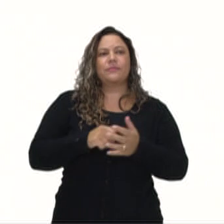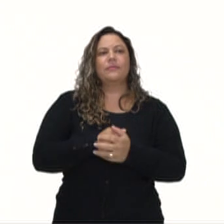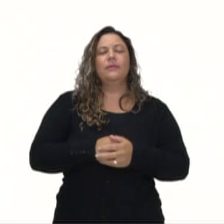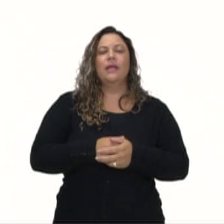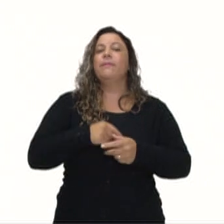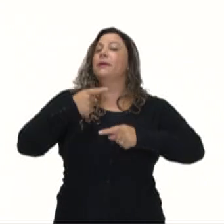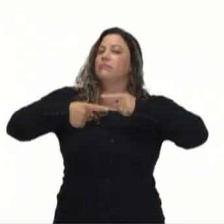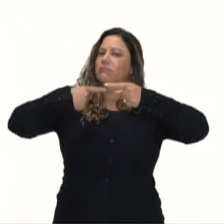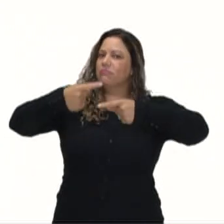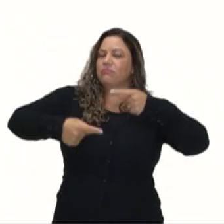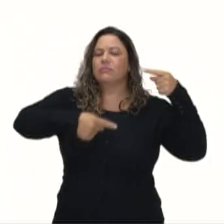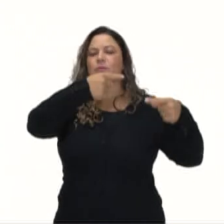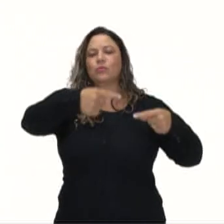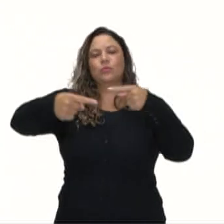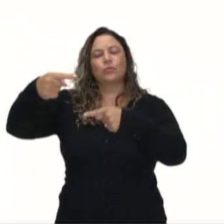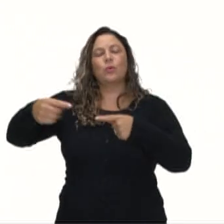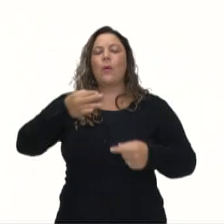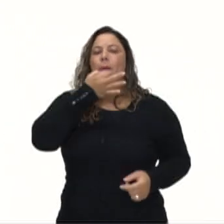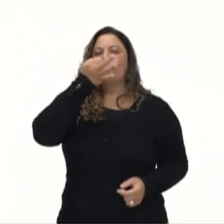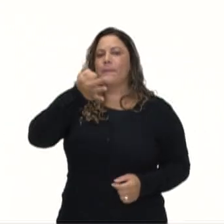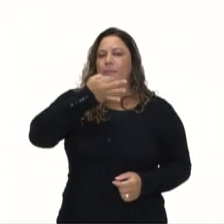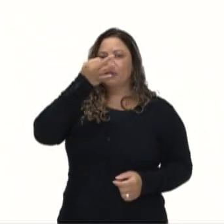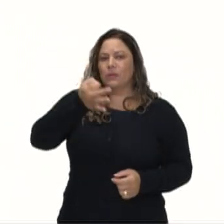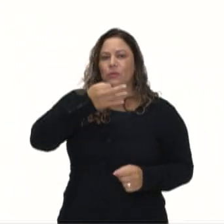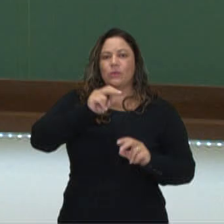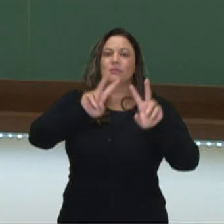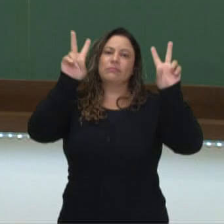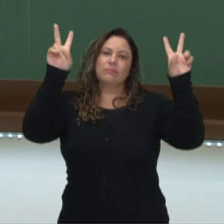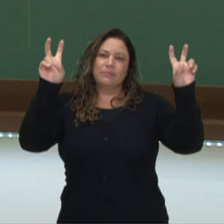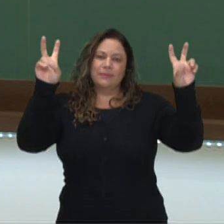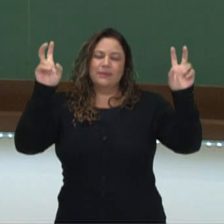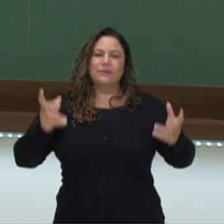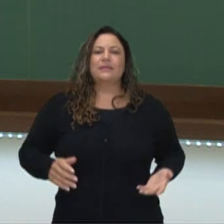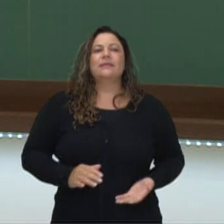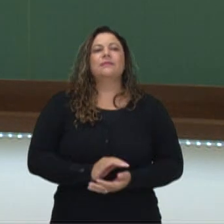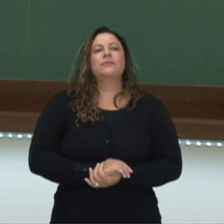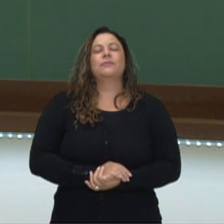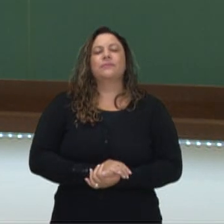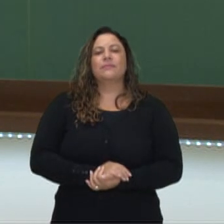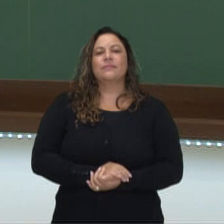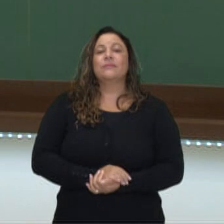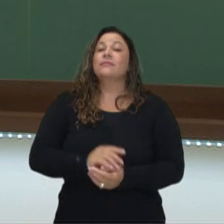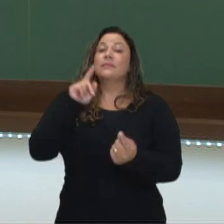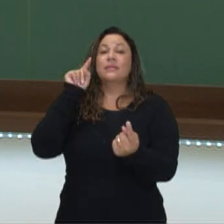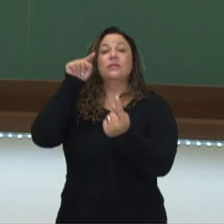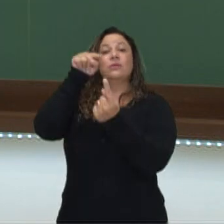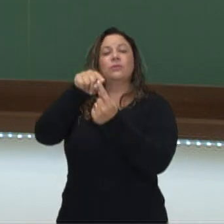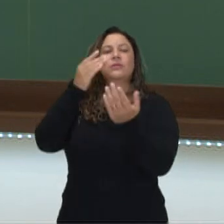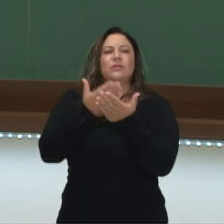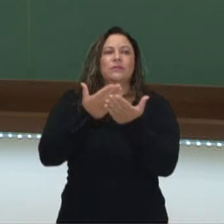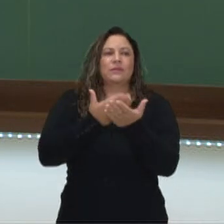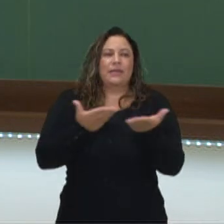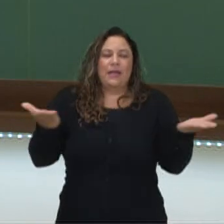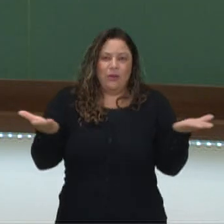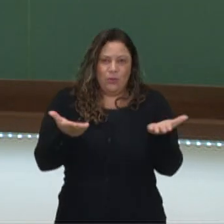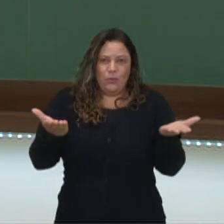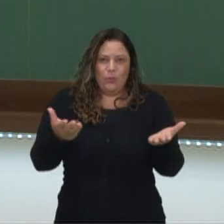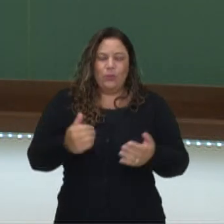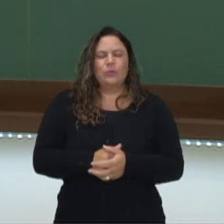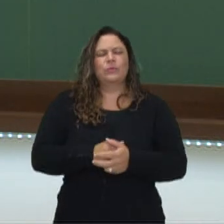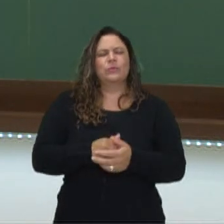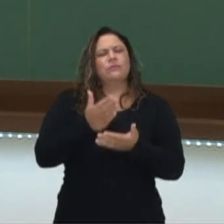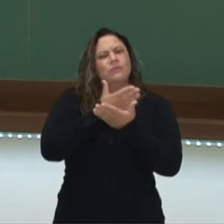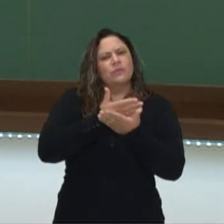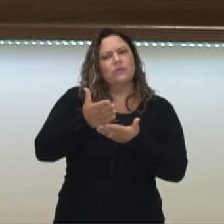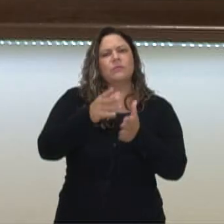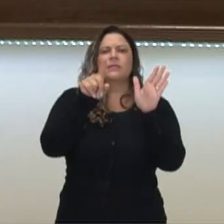discussões, emitir opiniões a respeito desse texto. Então esse é o objetivo da nossa aula. Começamos com algumas